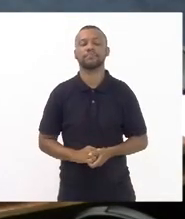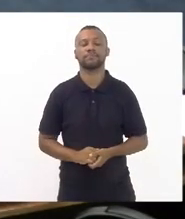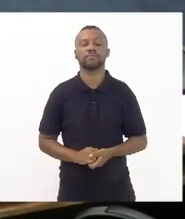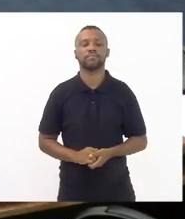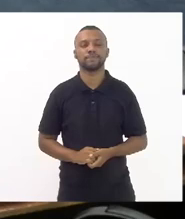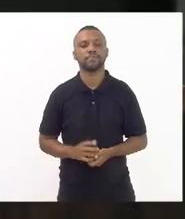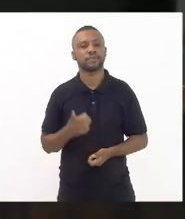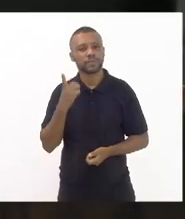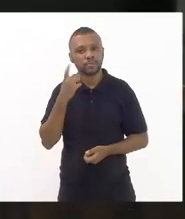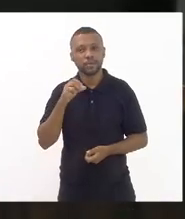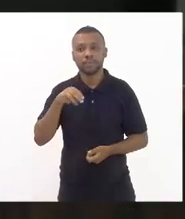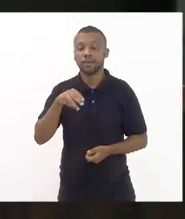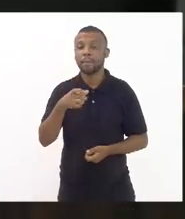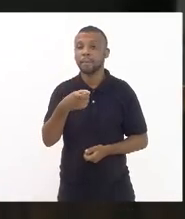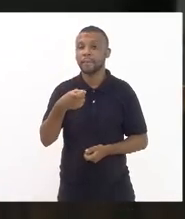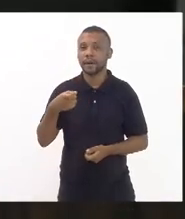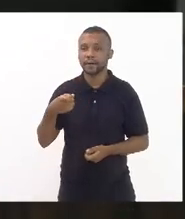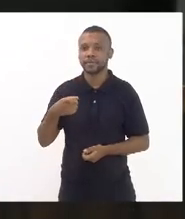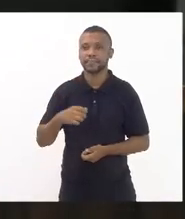Deputado Márcio.